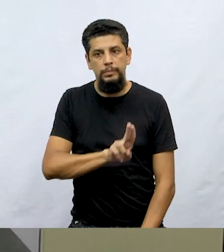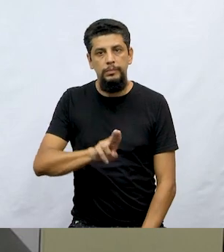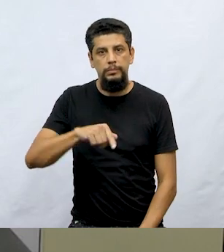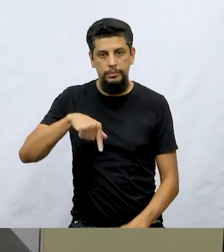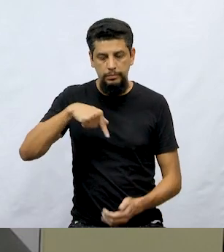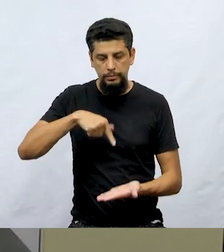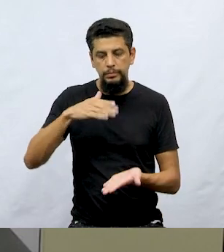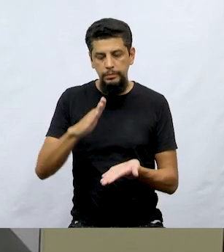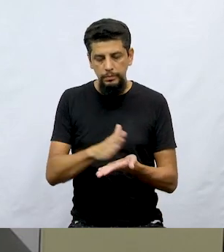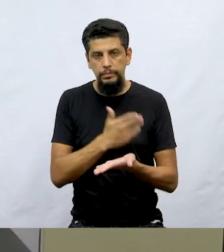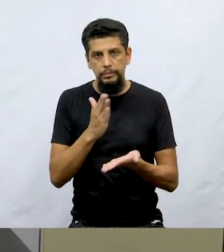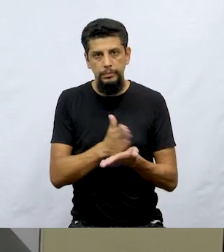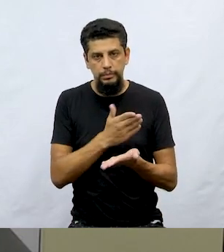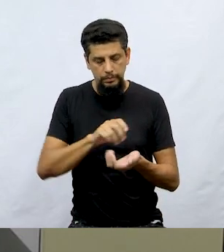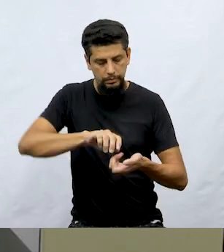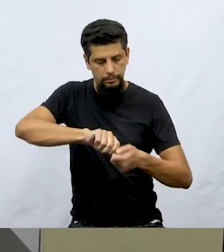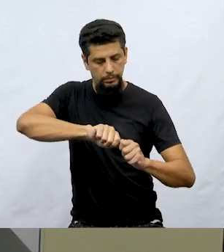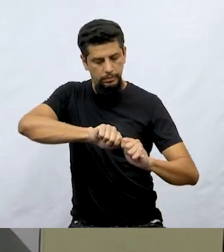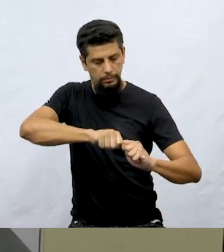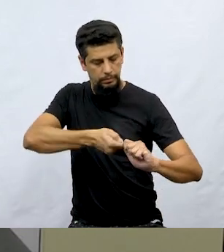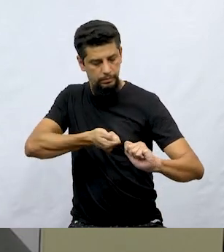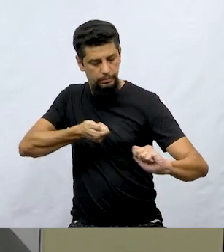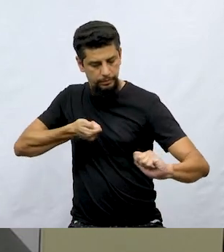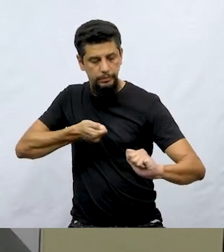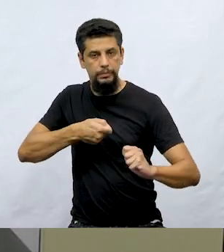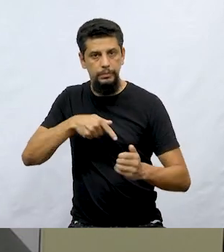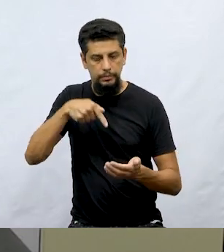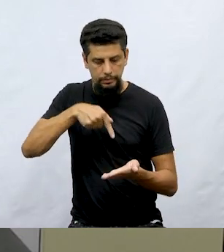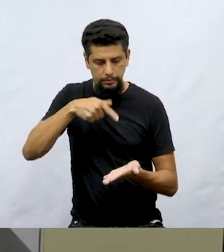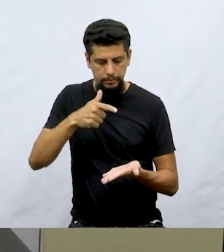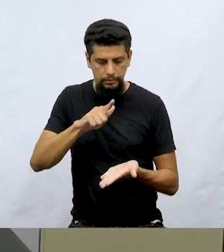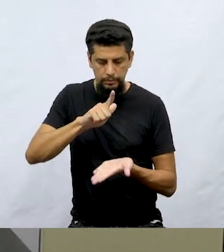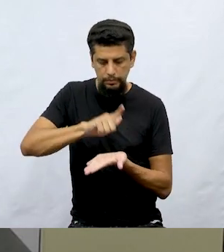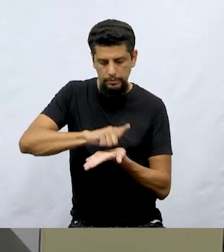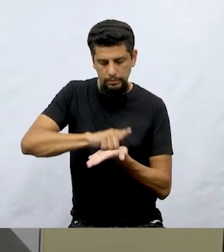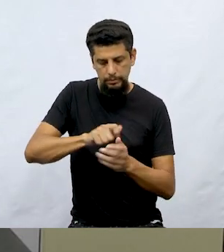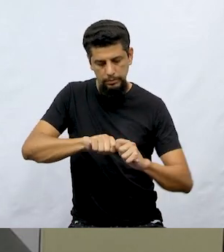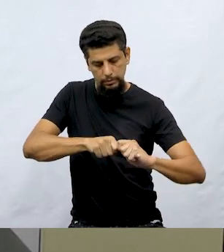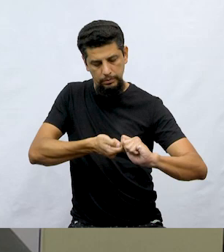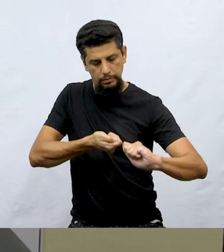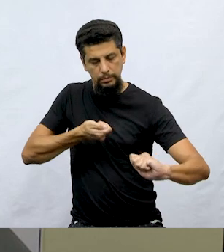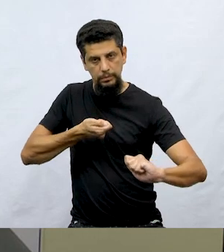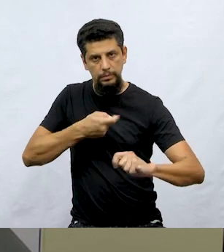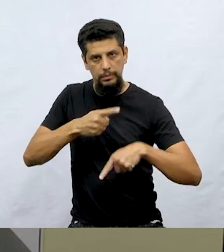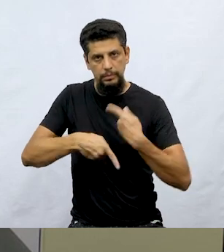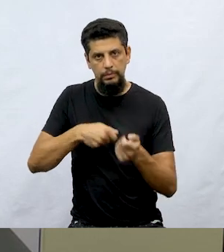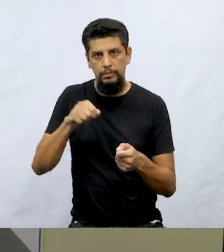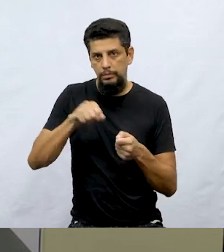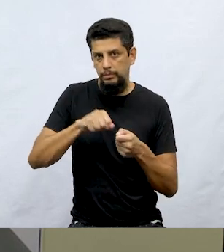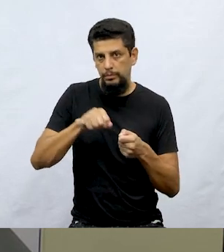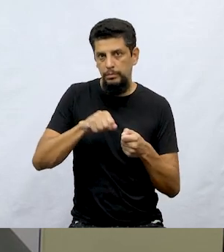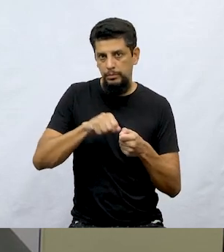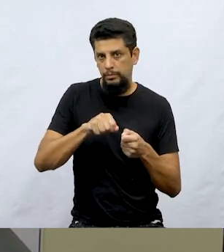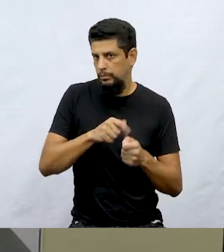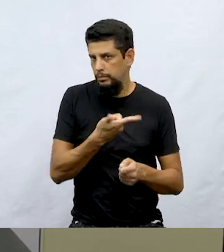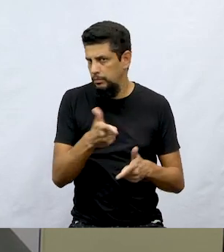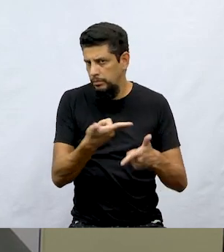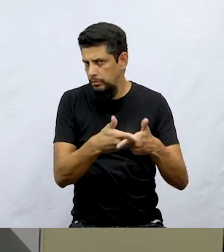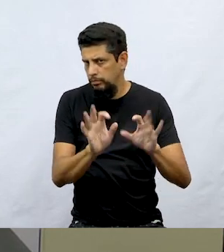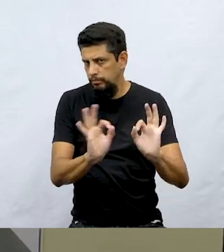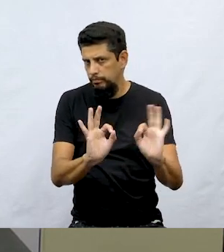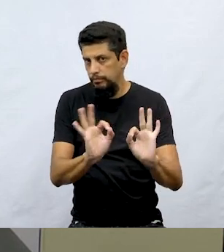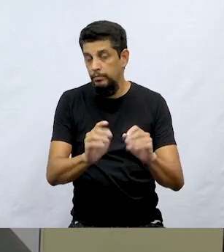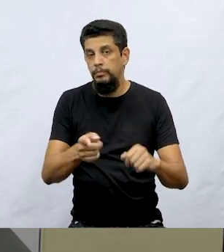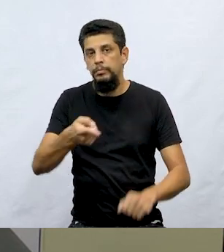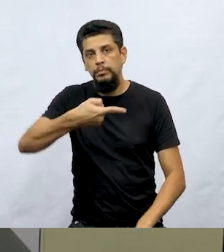o caderno de vocês. Então, tira lá algumas folhas do caderno para daí montar. Não tem problema